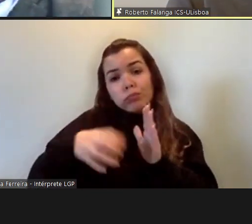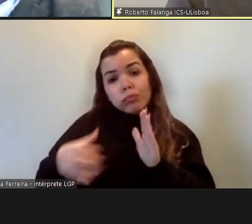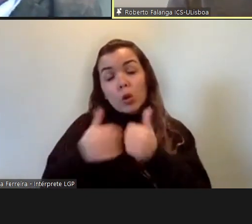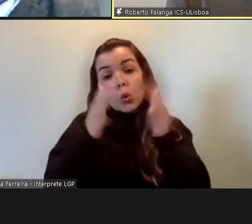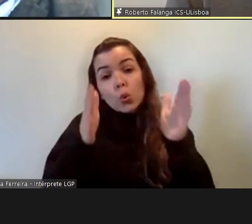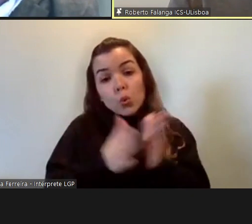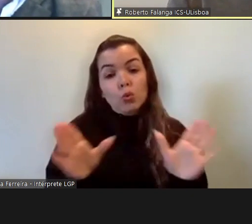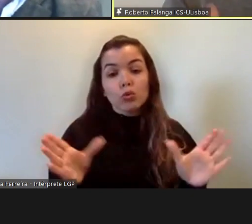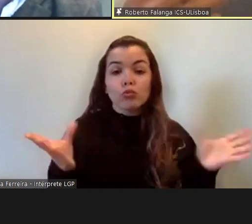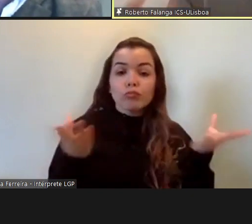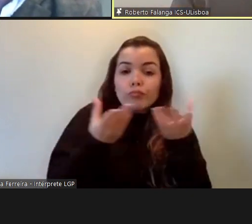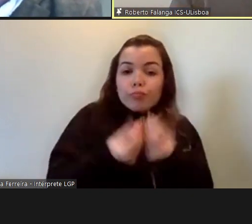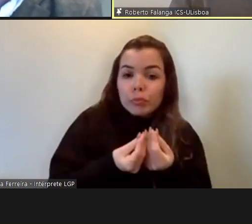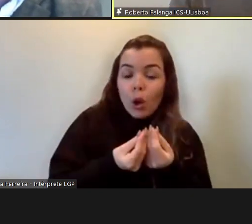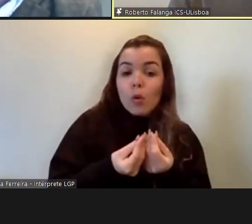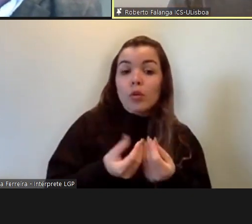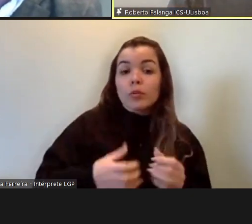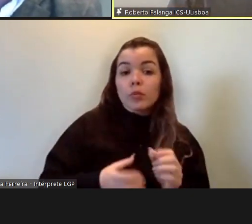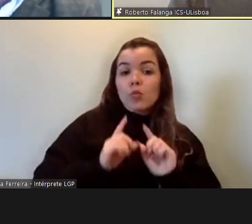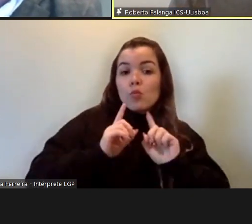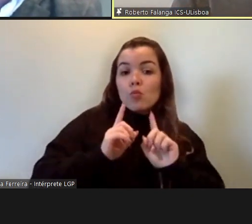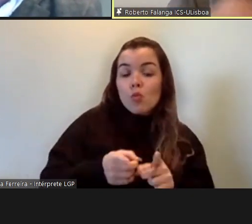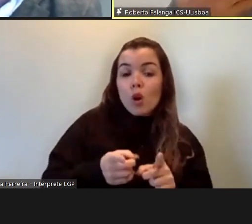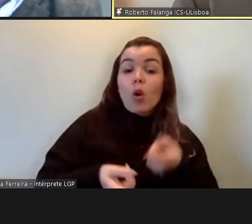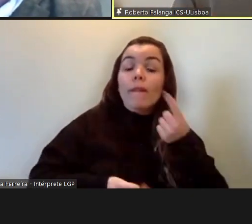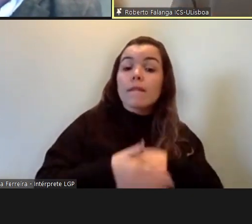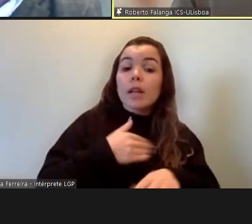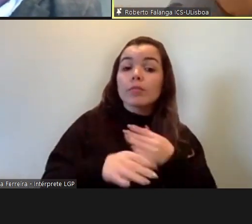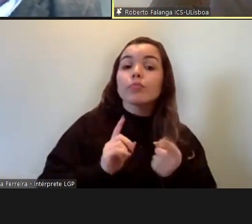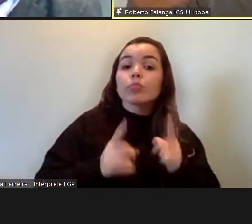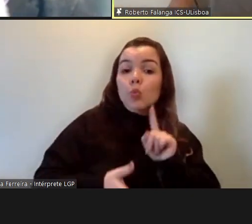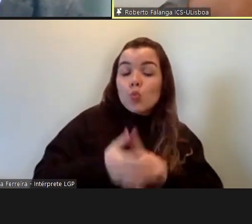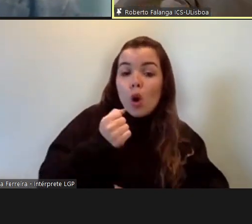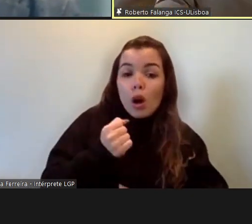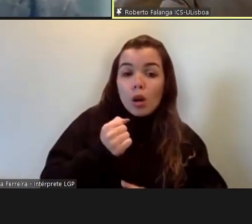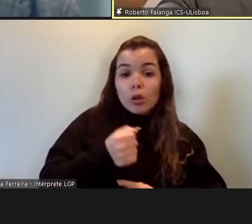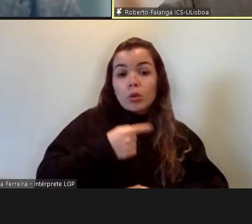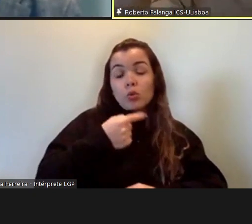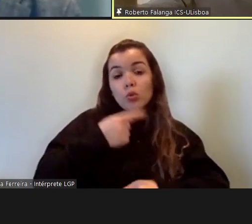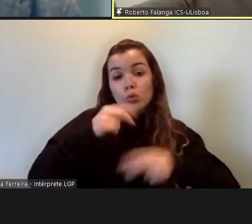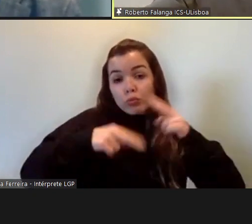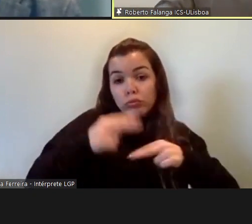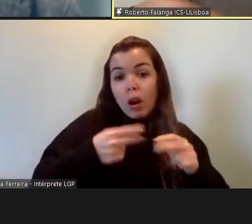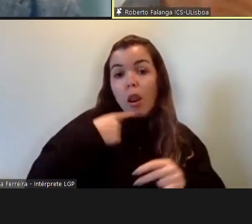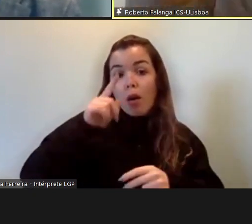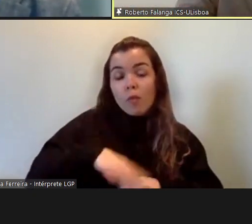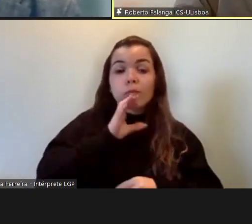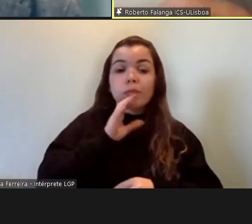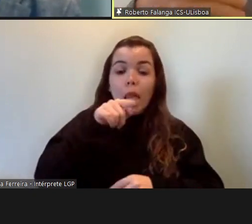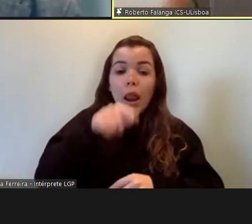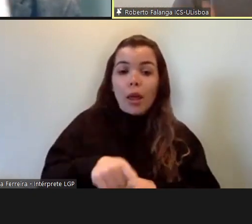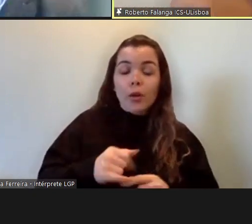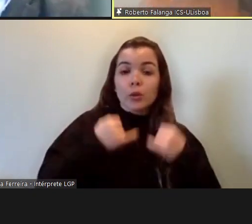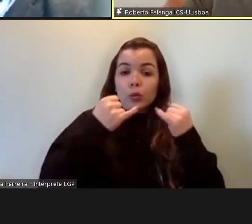reconstruíram o seu habitat. E depois temos outros exemplos, também nos anos 90, nos anos 2000, por